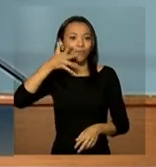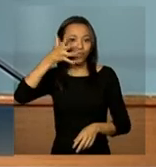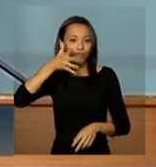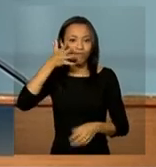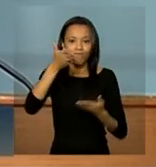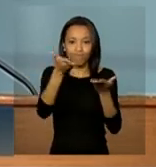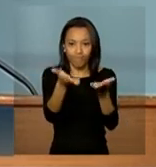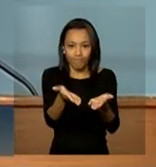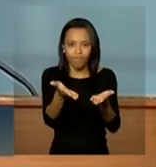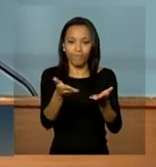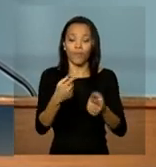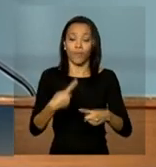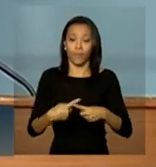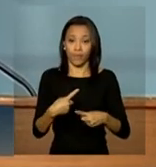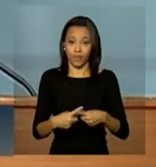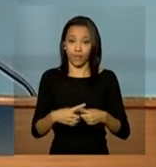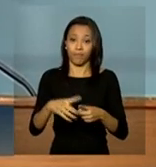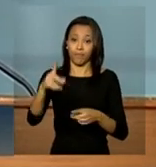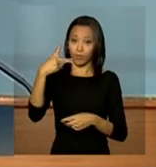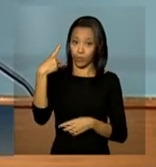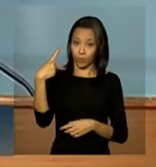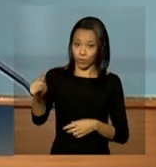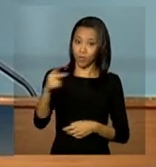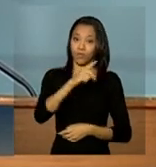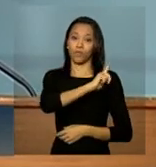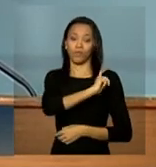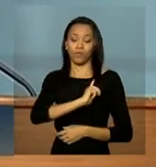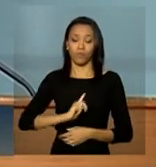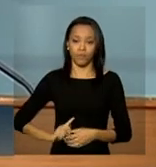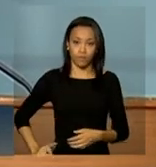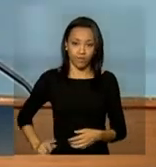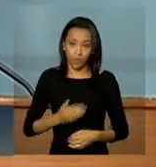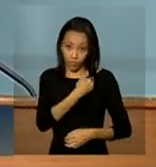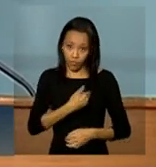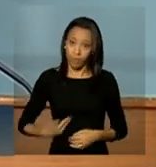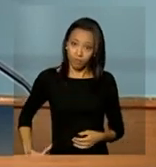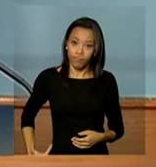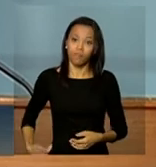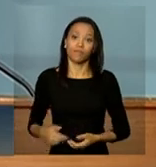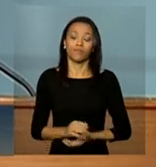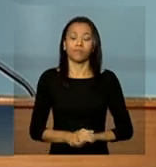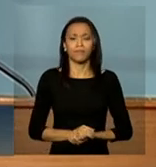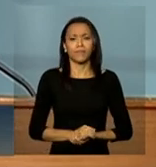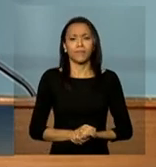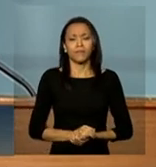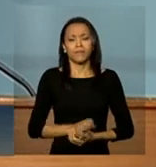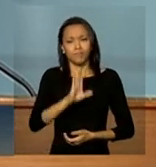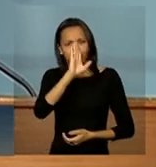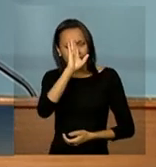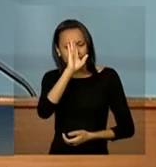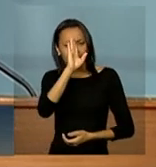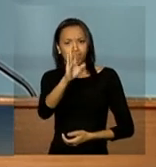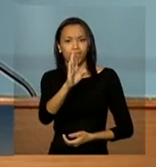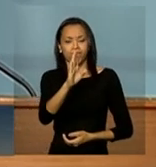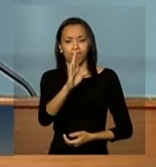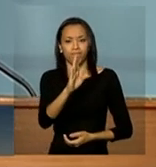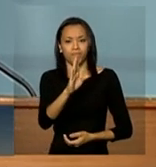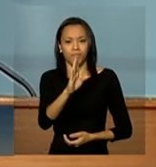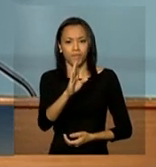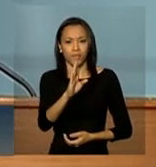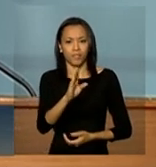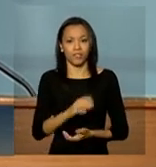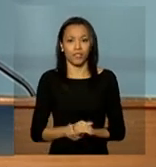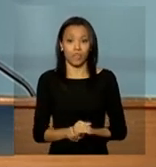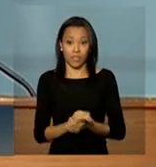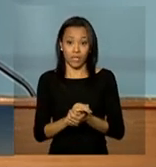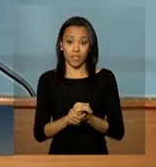porque a senhora, o seu governo, a partir, inclusive, dos fundamentos alicerçados